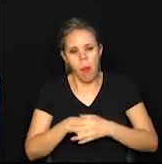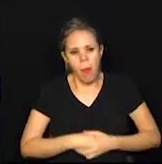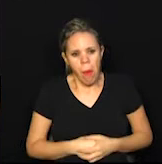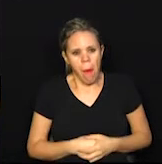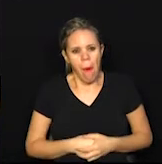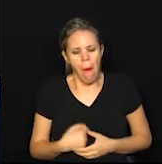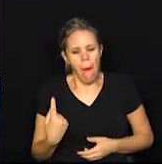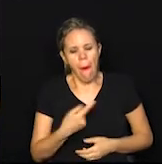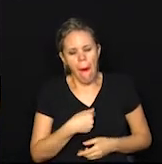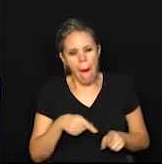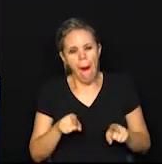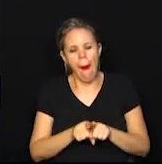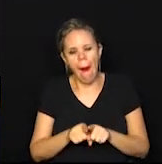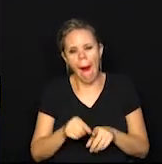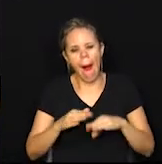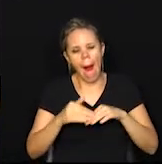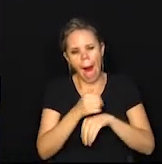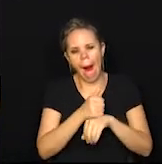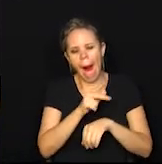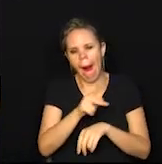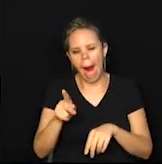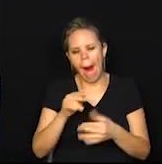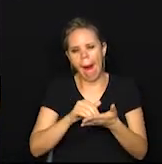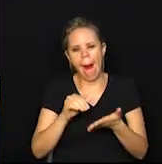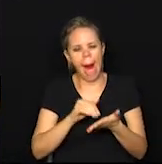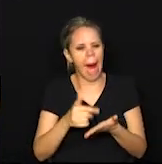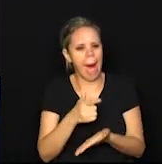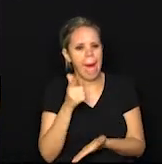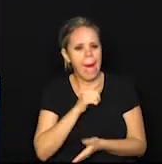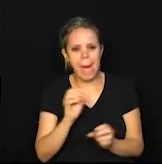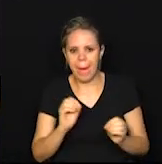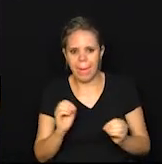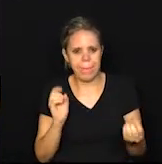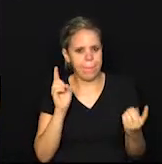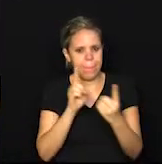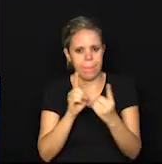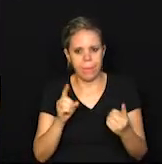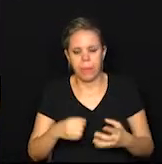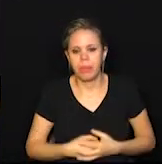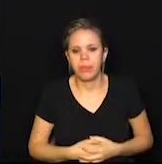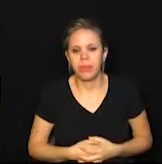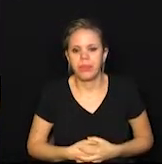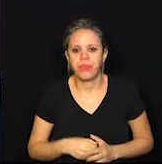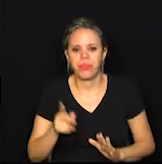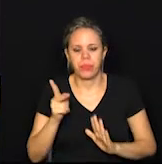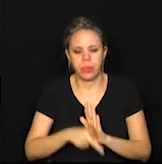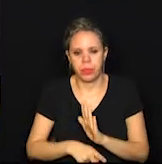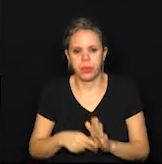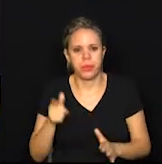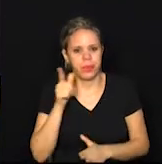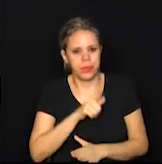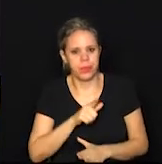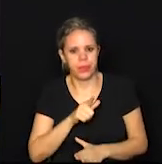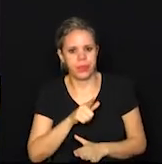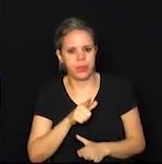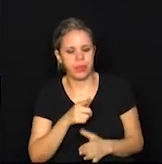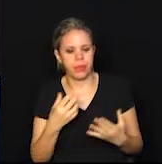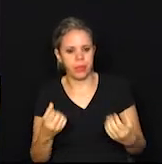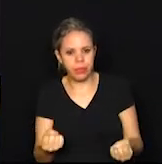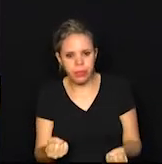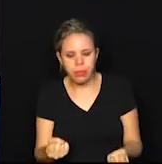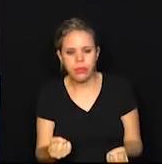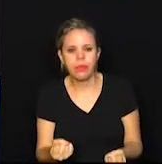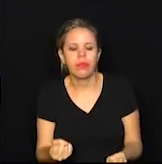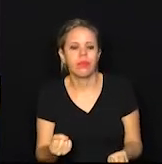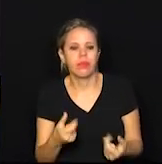a gente, com os professores da Secretaria, não conseguimos atender. Então, esses projetos vão conseguir abraçar essa